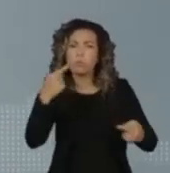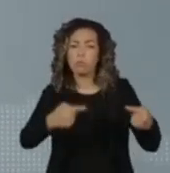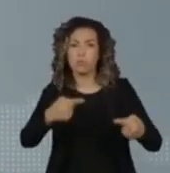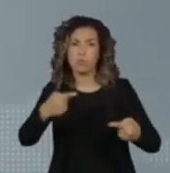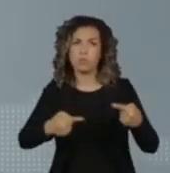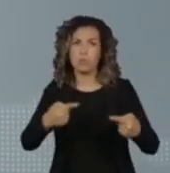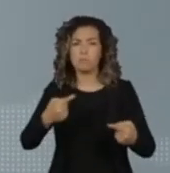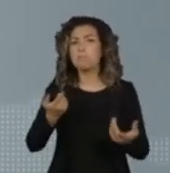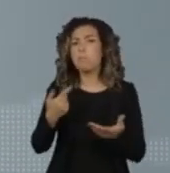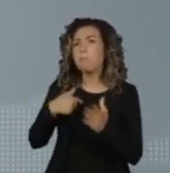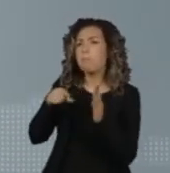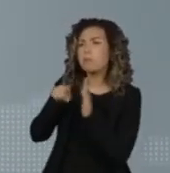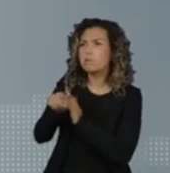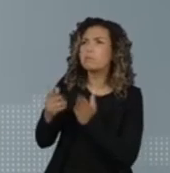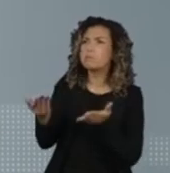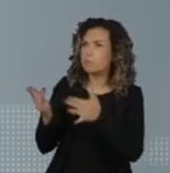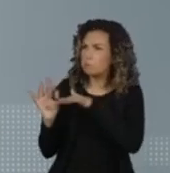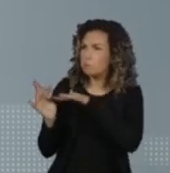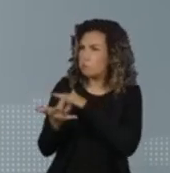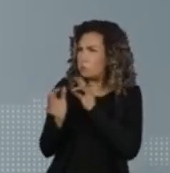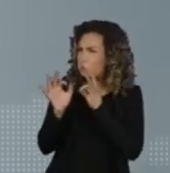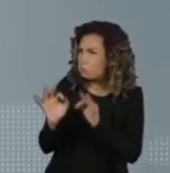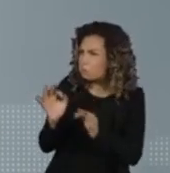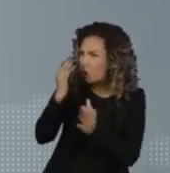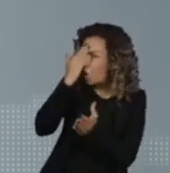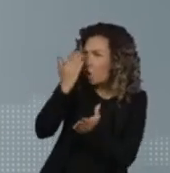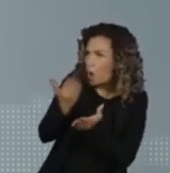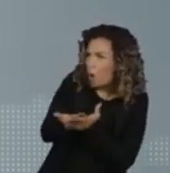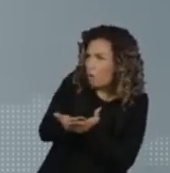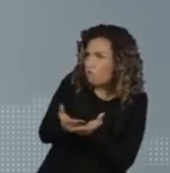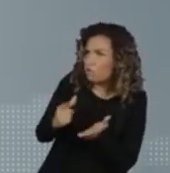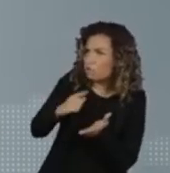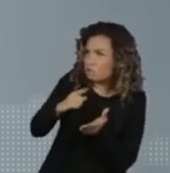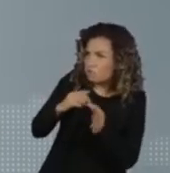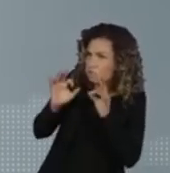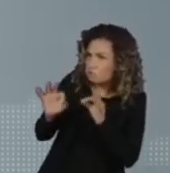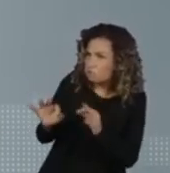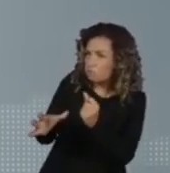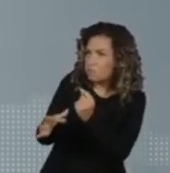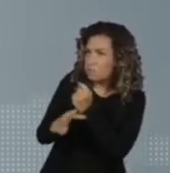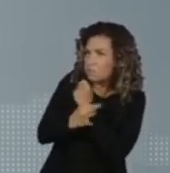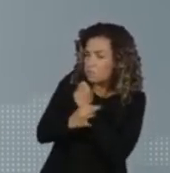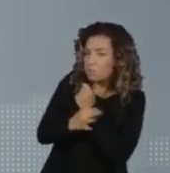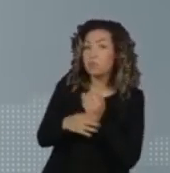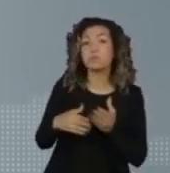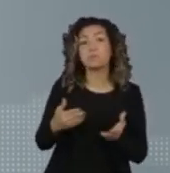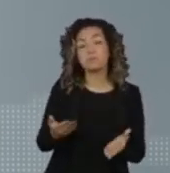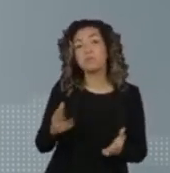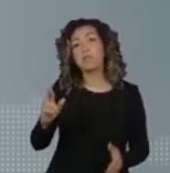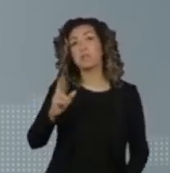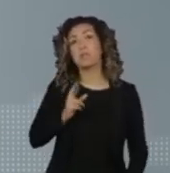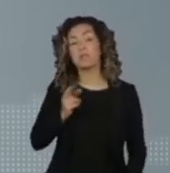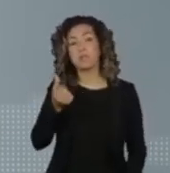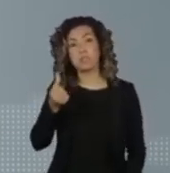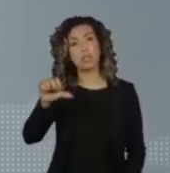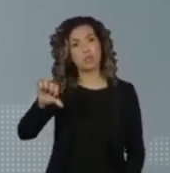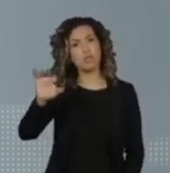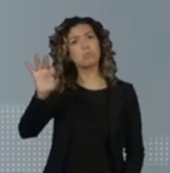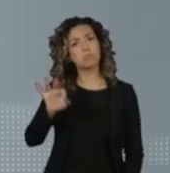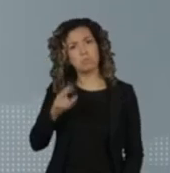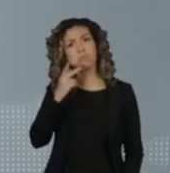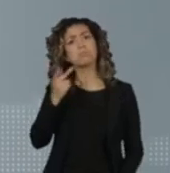a eficácia das redes sociais para se informar sobre os candidatos, 69% acham elas